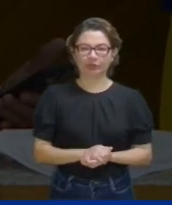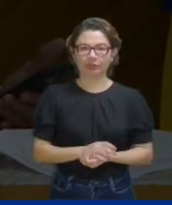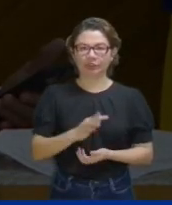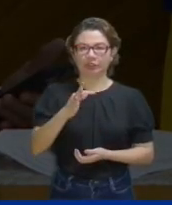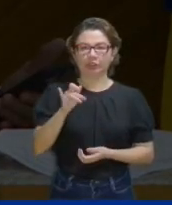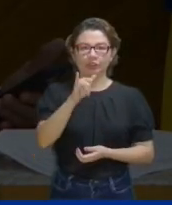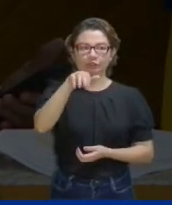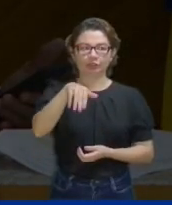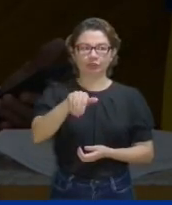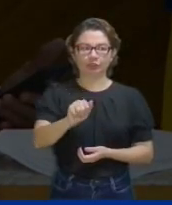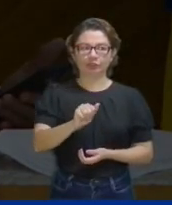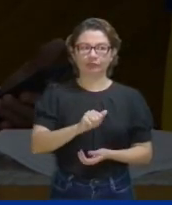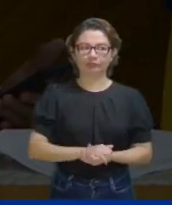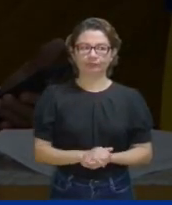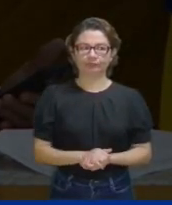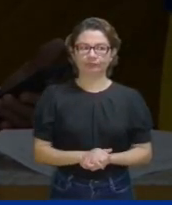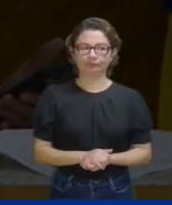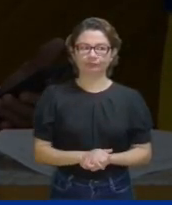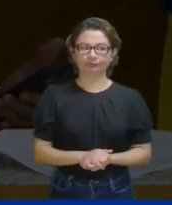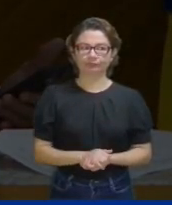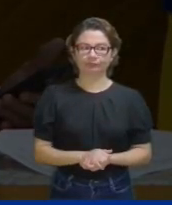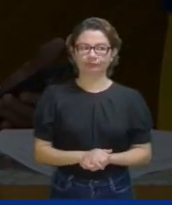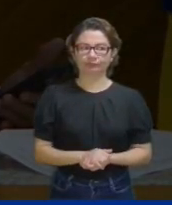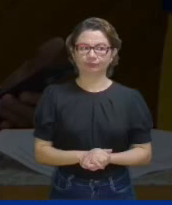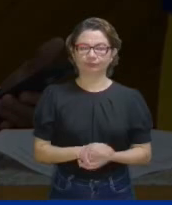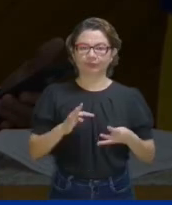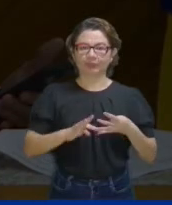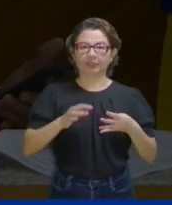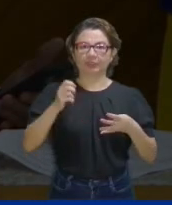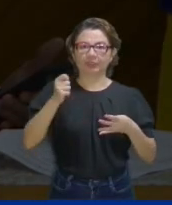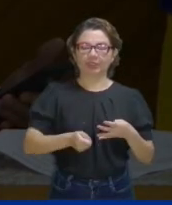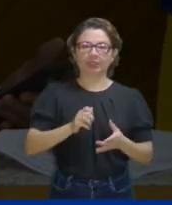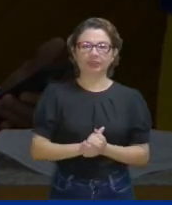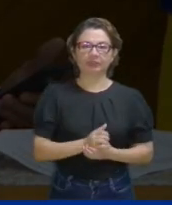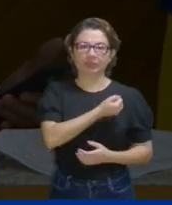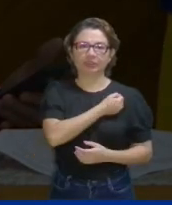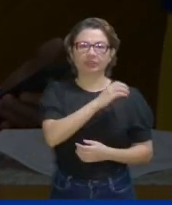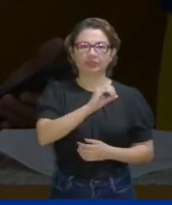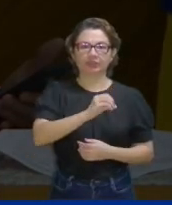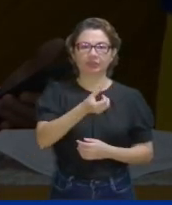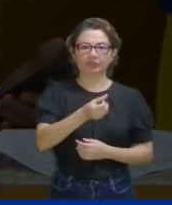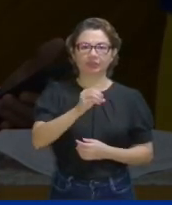da juíza Tina Souza é um cumprimento de sentença, o número dele é